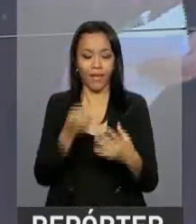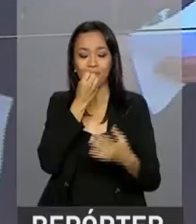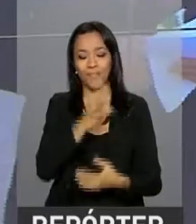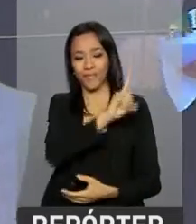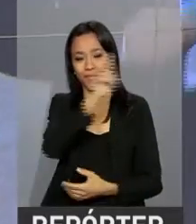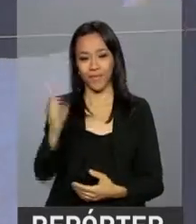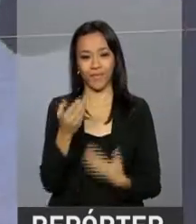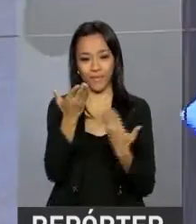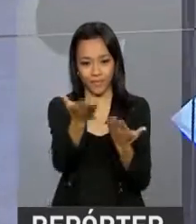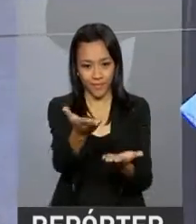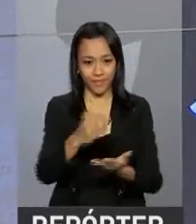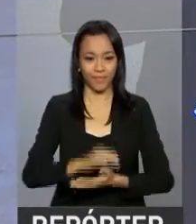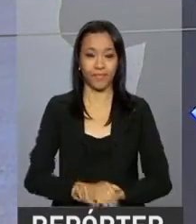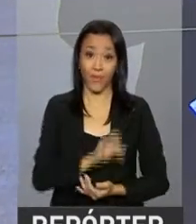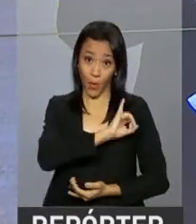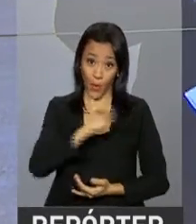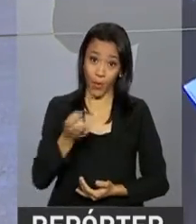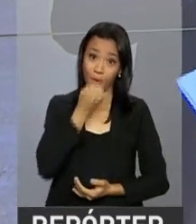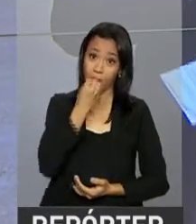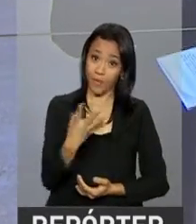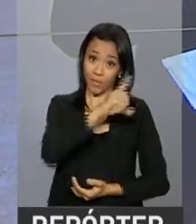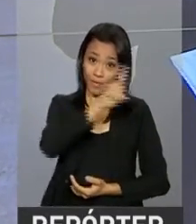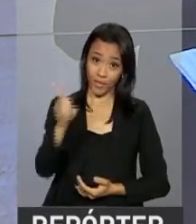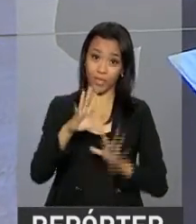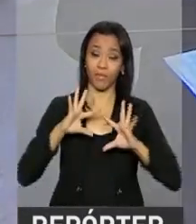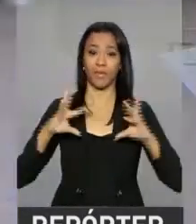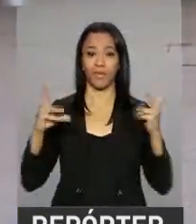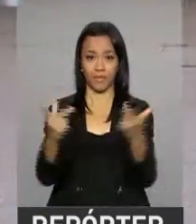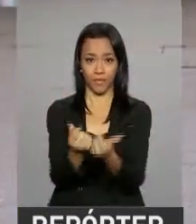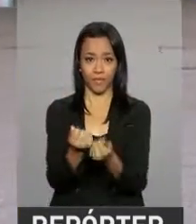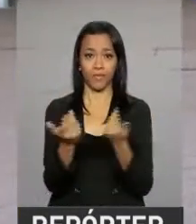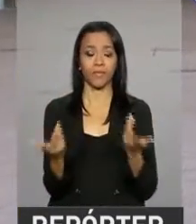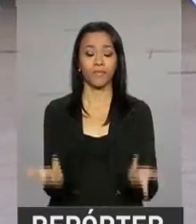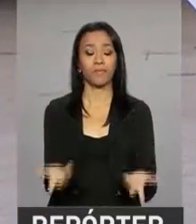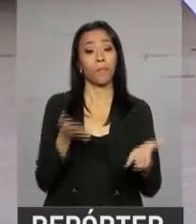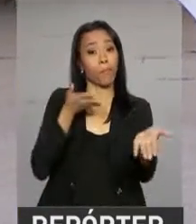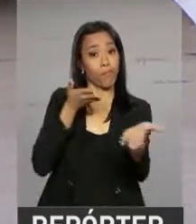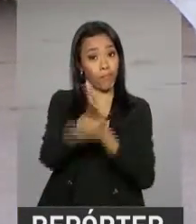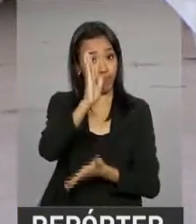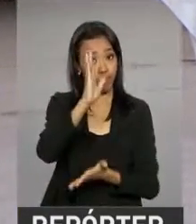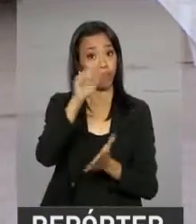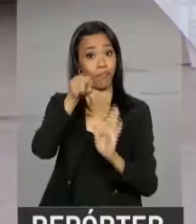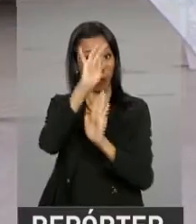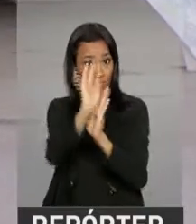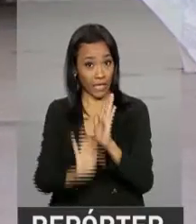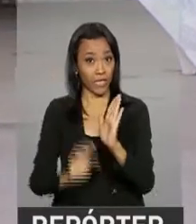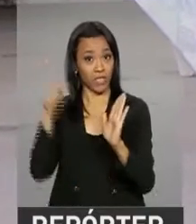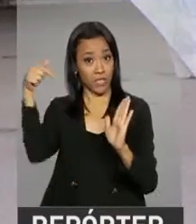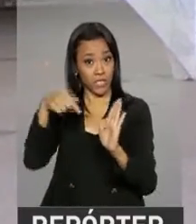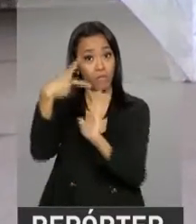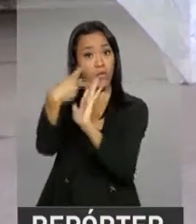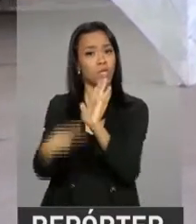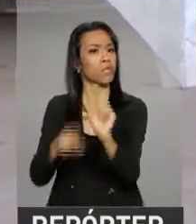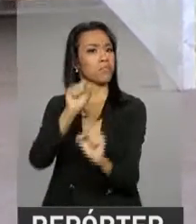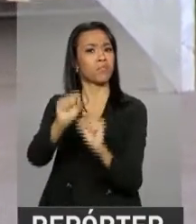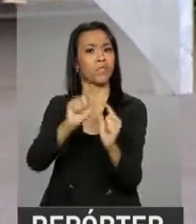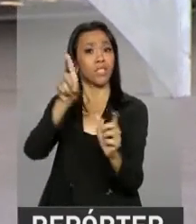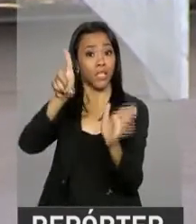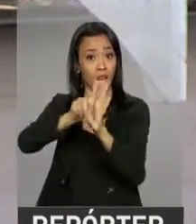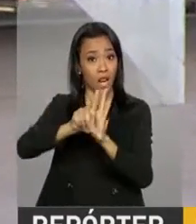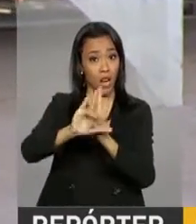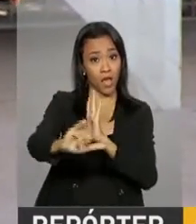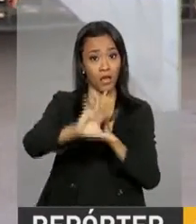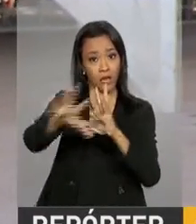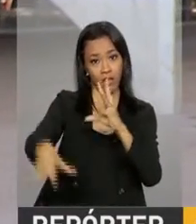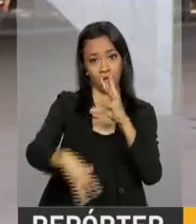você. Oi, Renata, bom dia para você também, bom dia a todos. Olha, a aprovação do texto base desse projeto de lei complementar